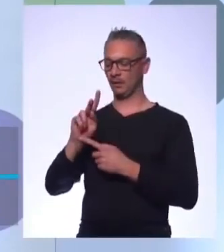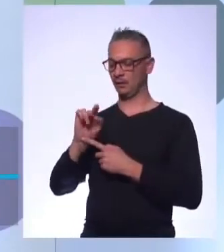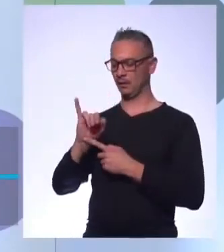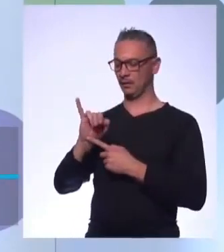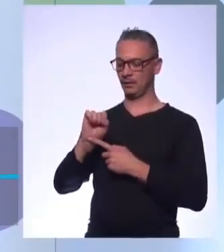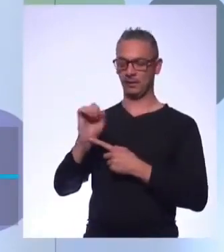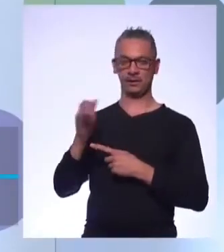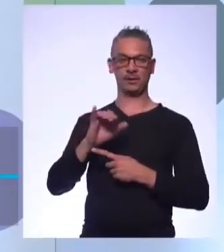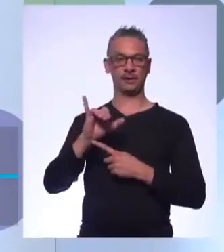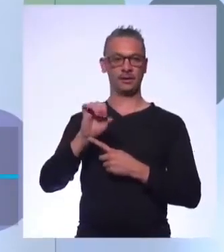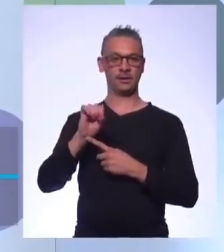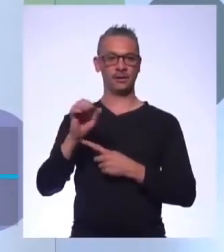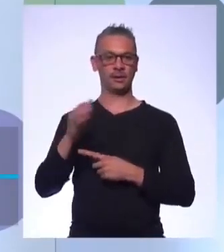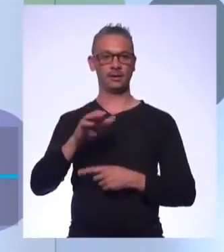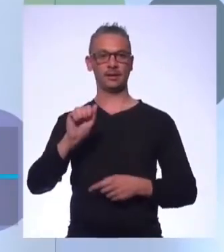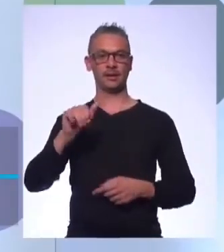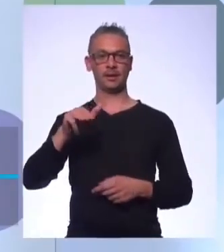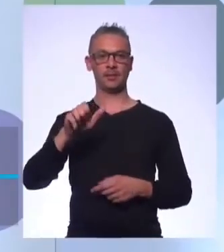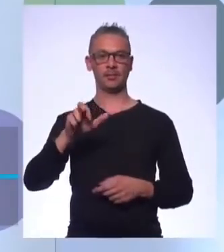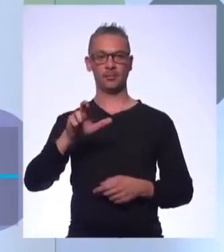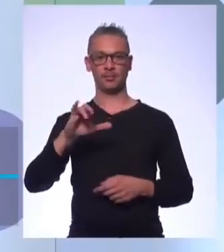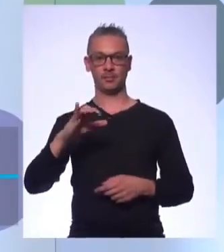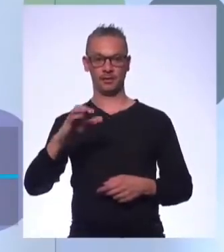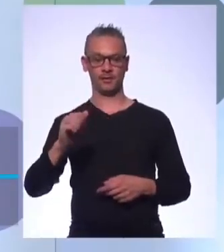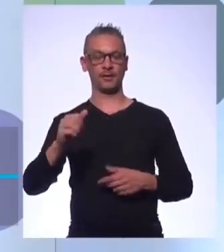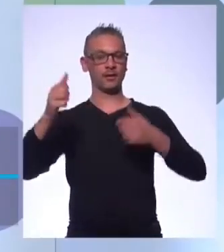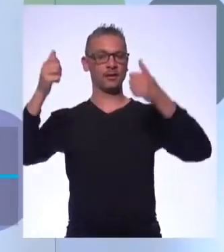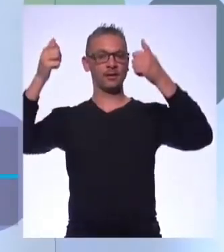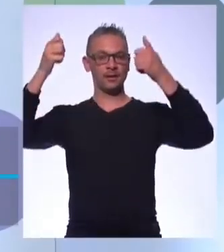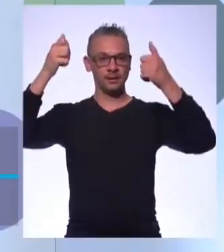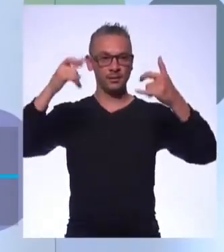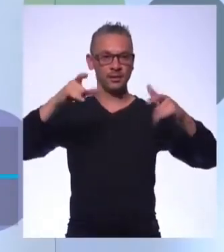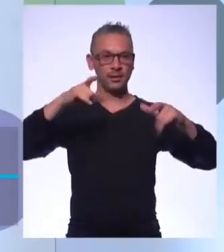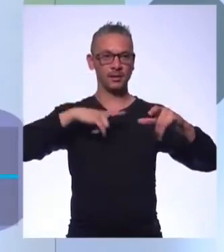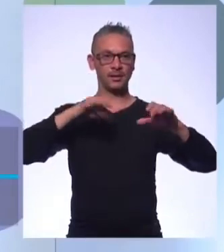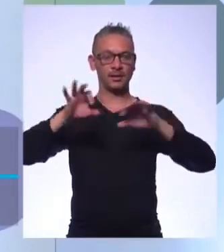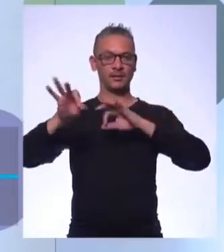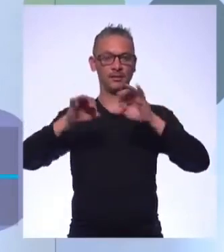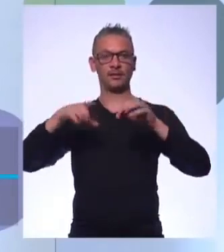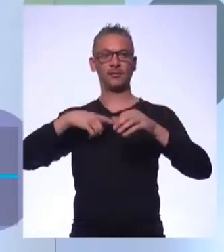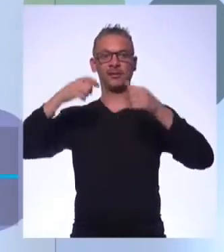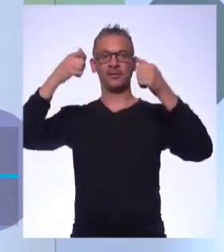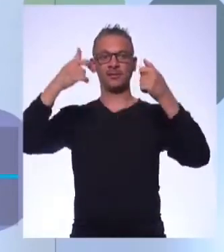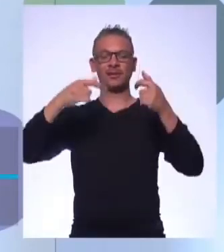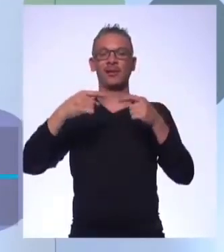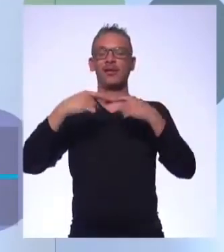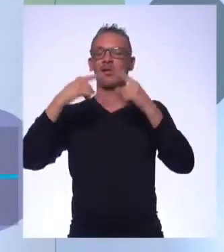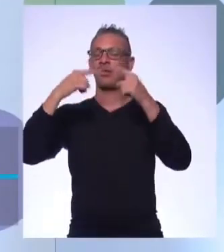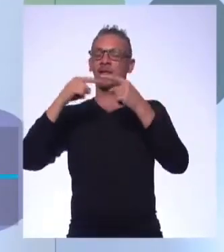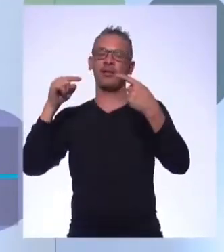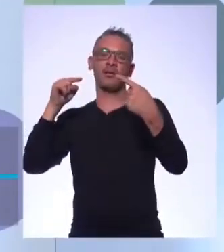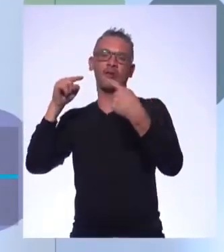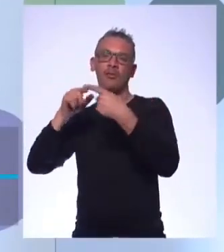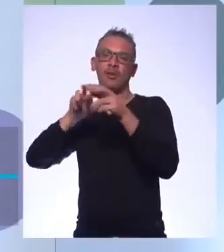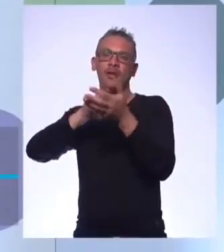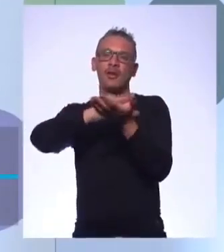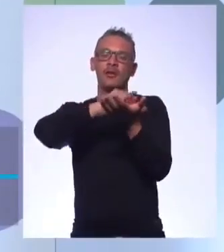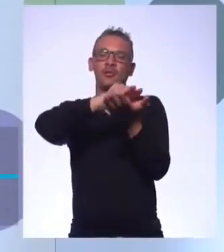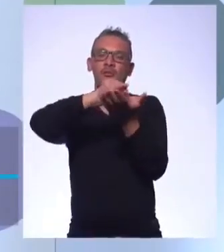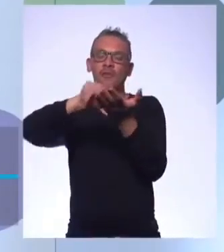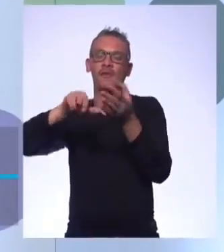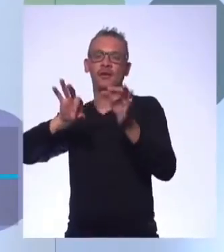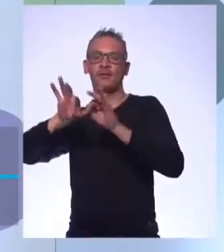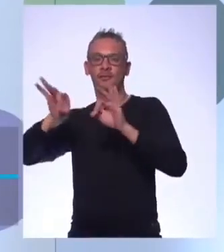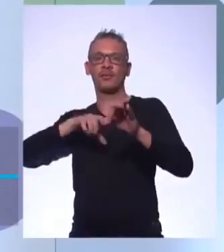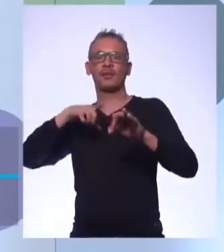pegado a referência numa aula que a gente deu, que eu falei sobre o clipe lá do Childish Gambino, que ele faz muitas referências a várias coisas